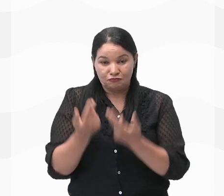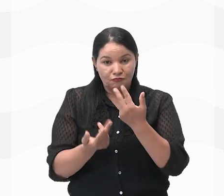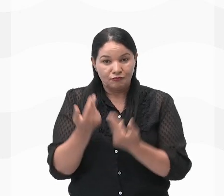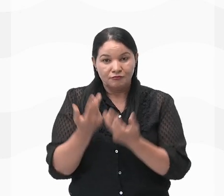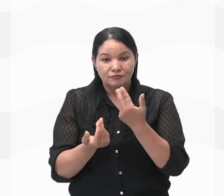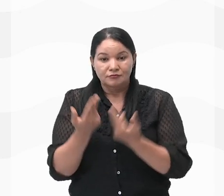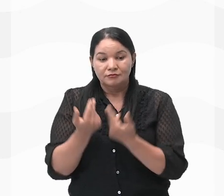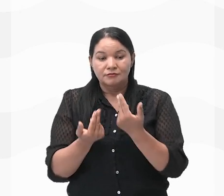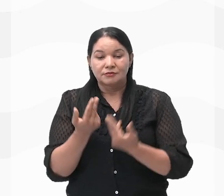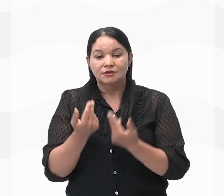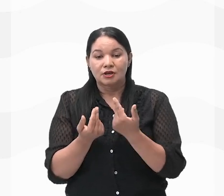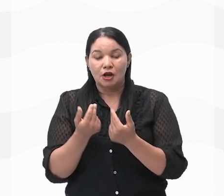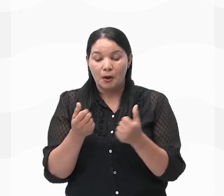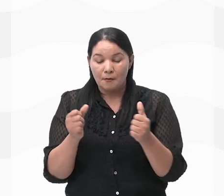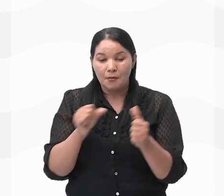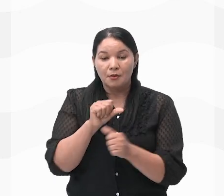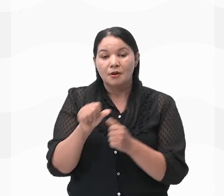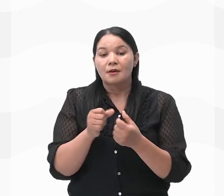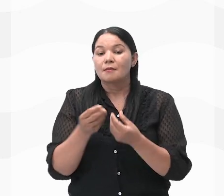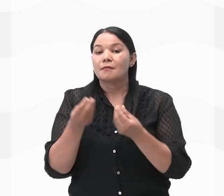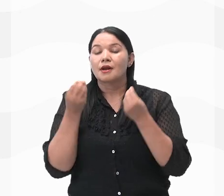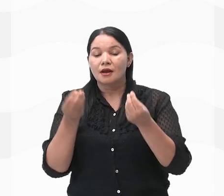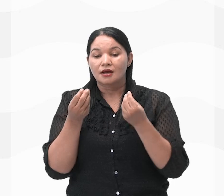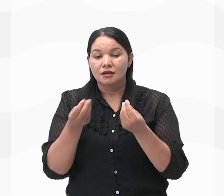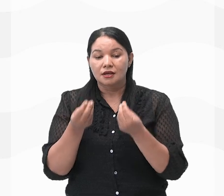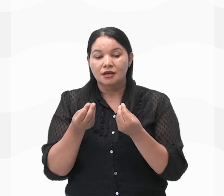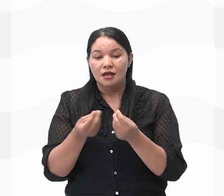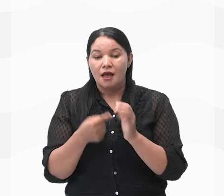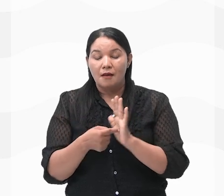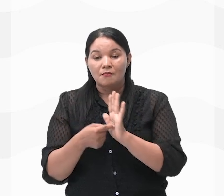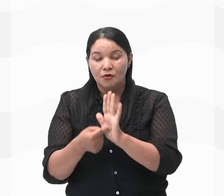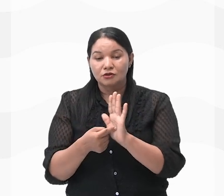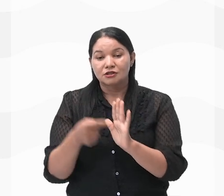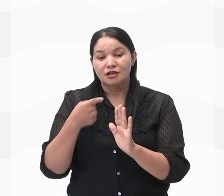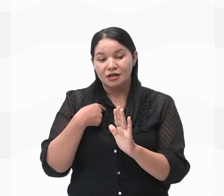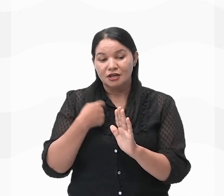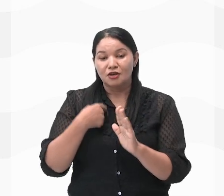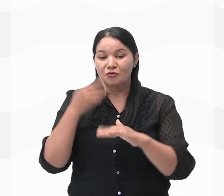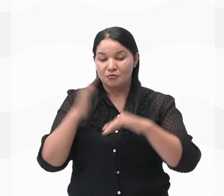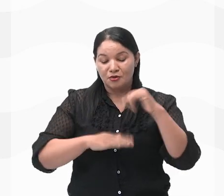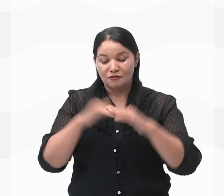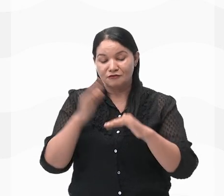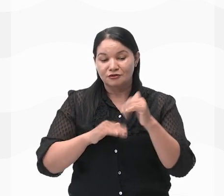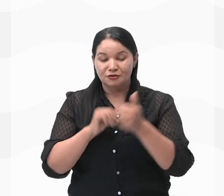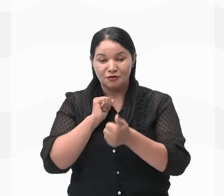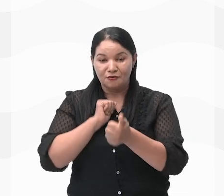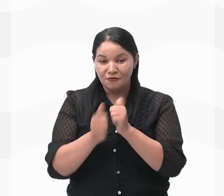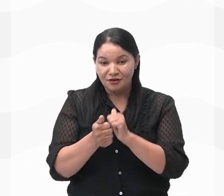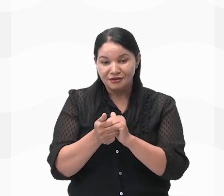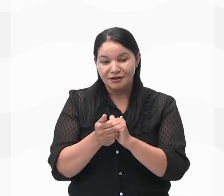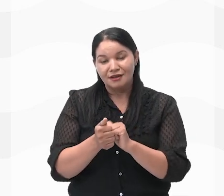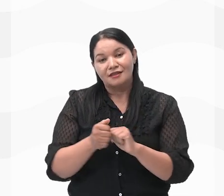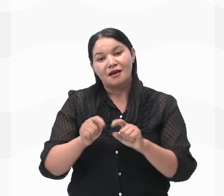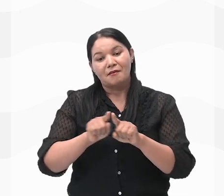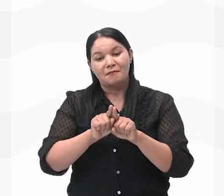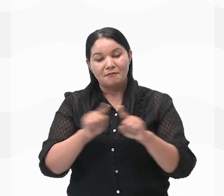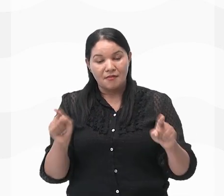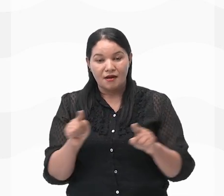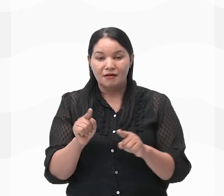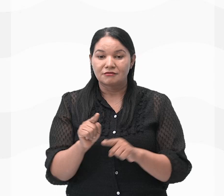destaque, o que, obviamente, não corresponde à realidade. Então, além dessa foto em destaque,